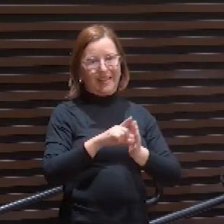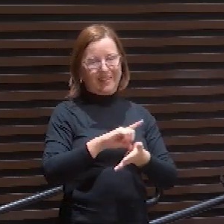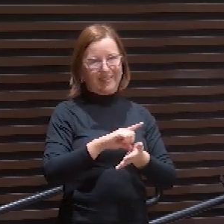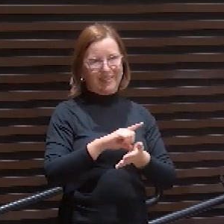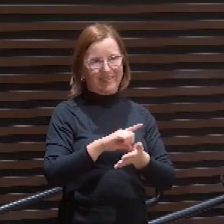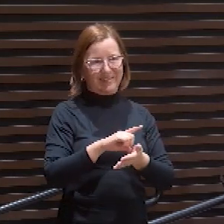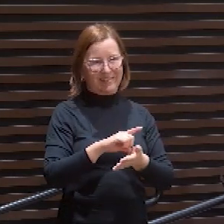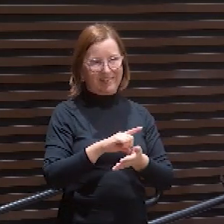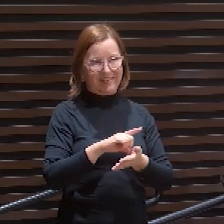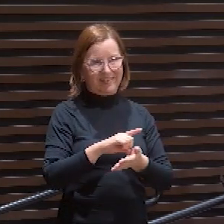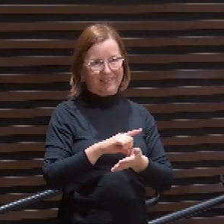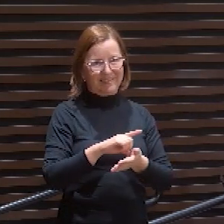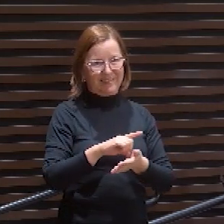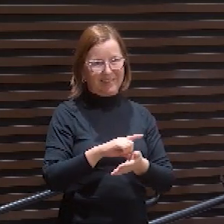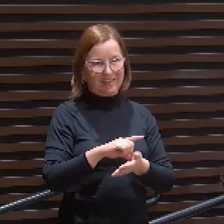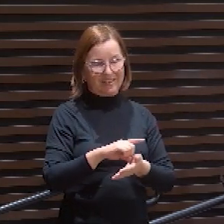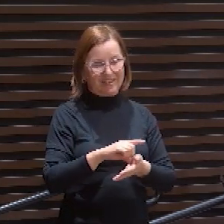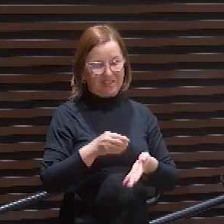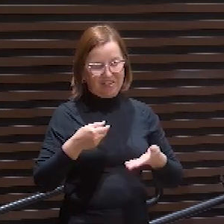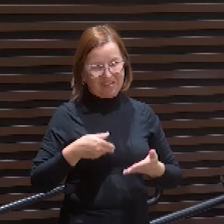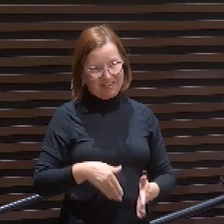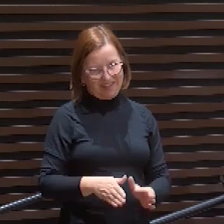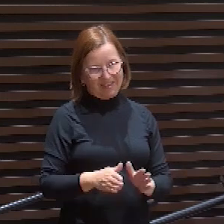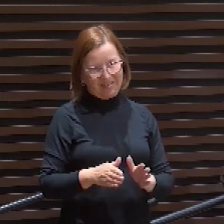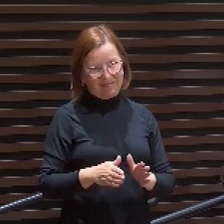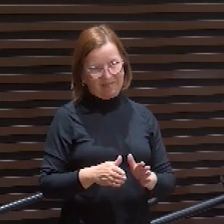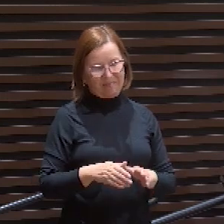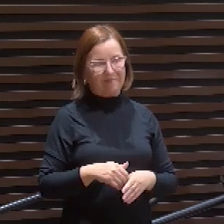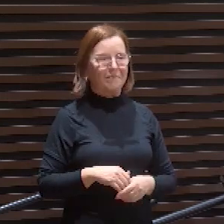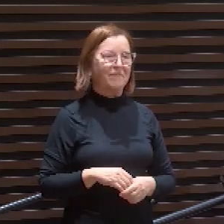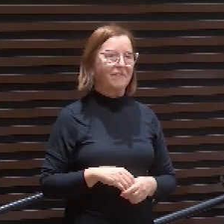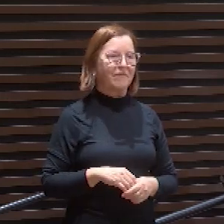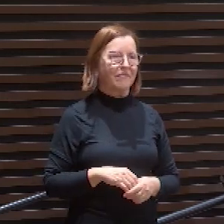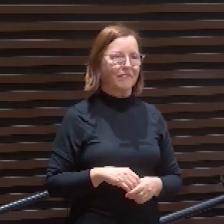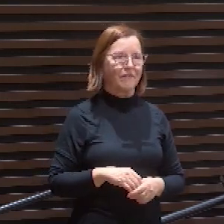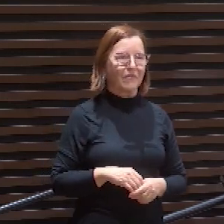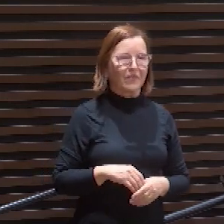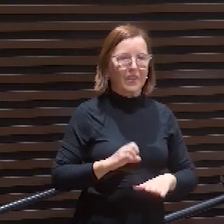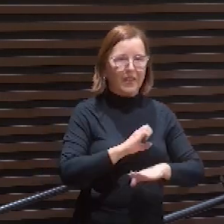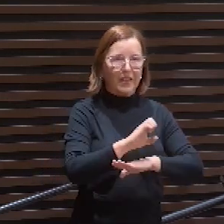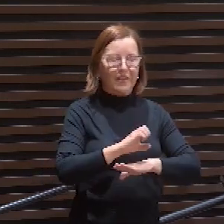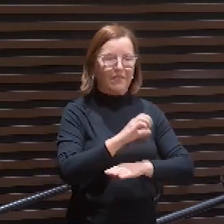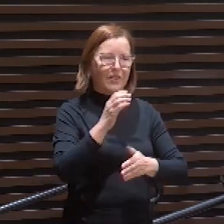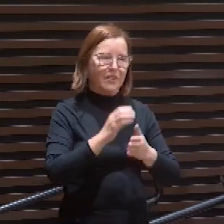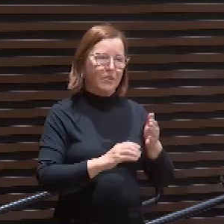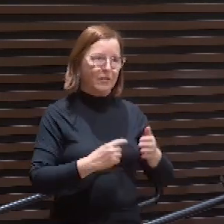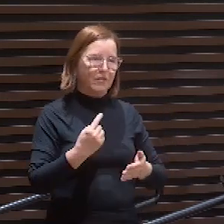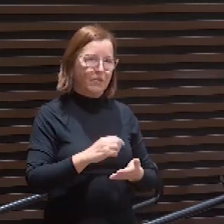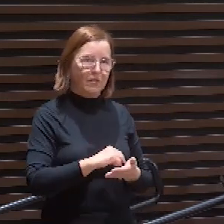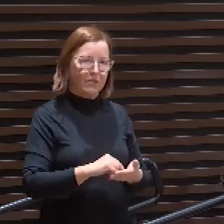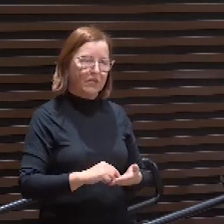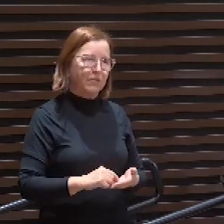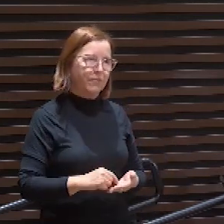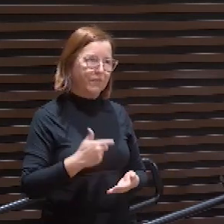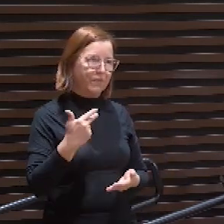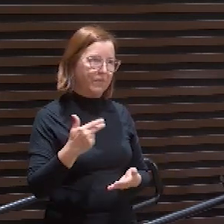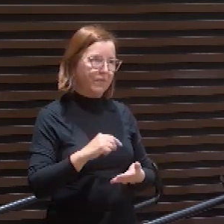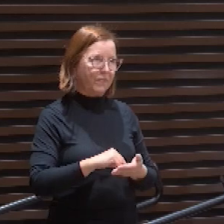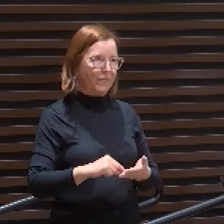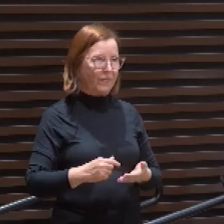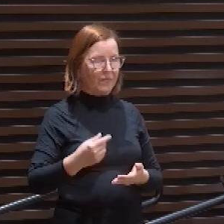antes de existir. Nós temos em Efésios capítulo 1, versículos 3 e